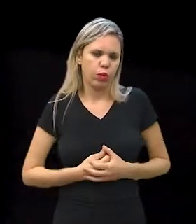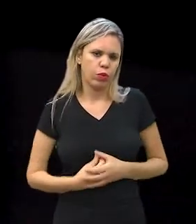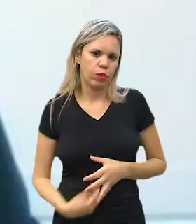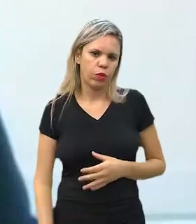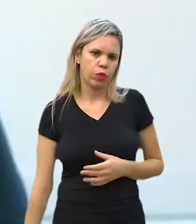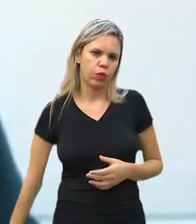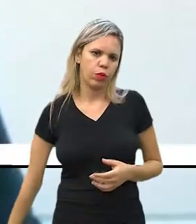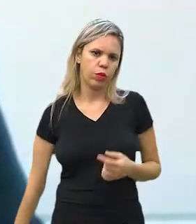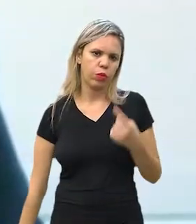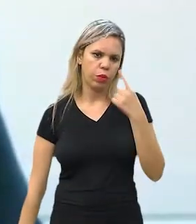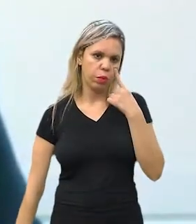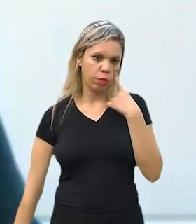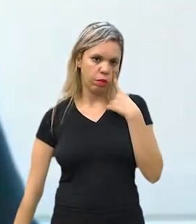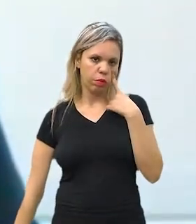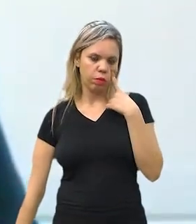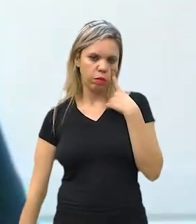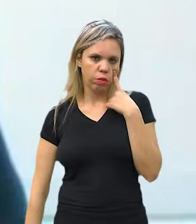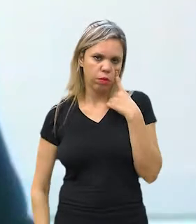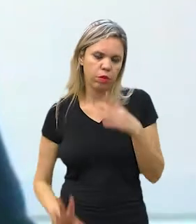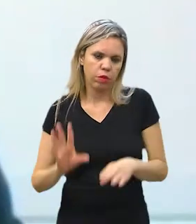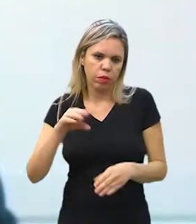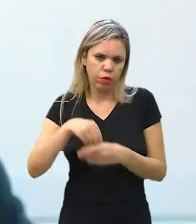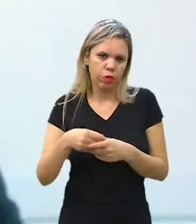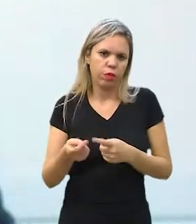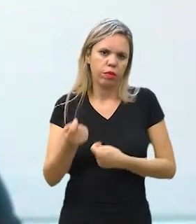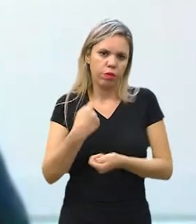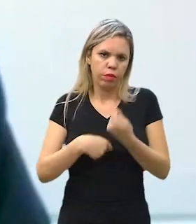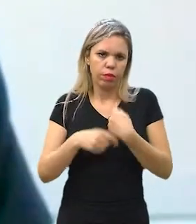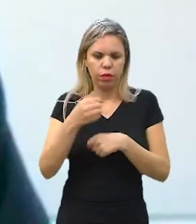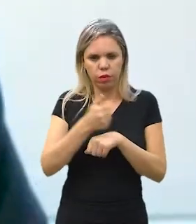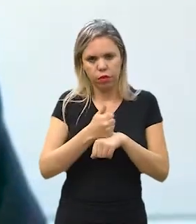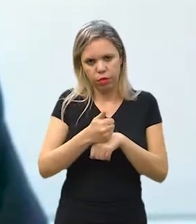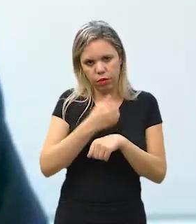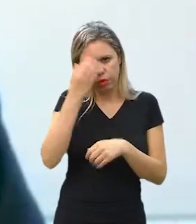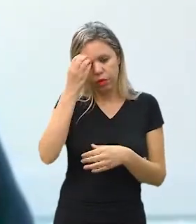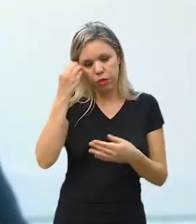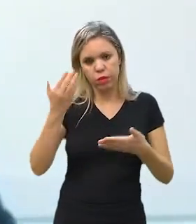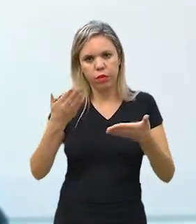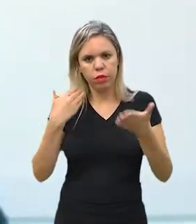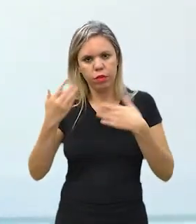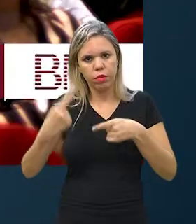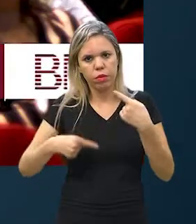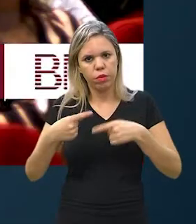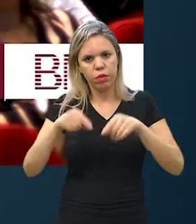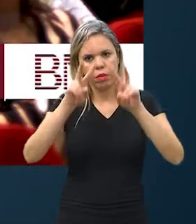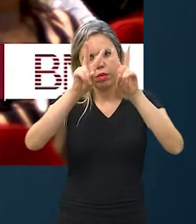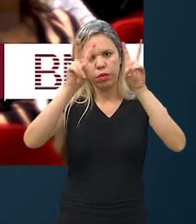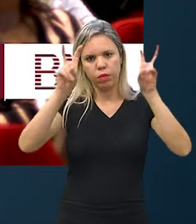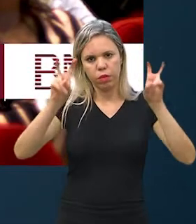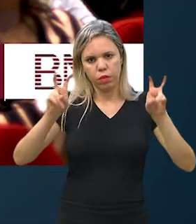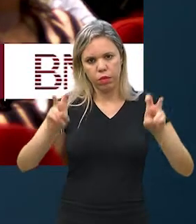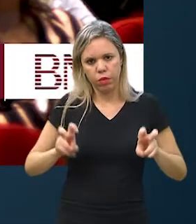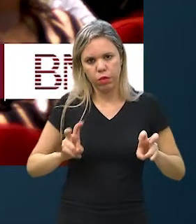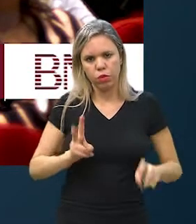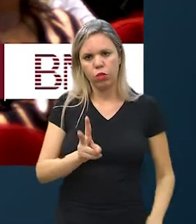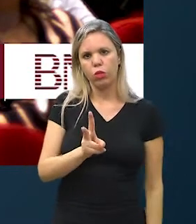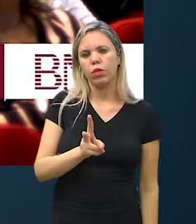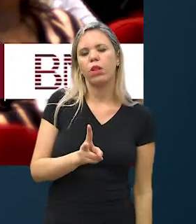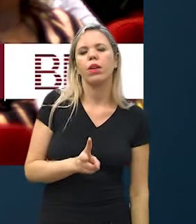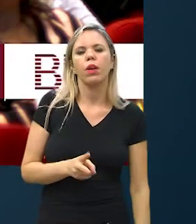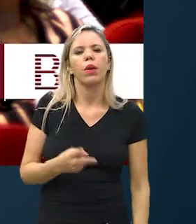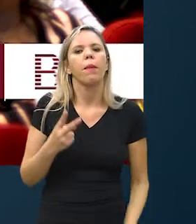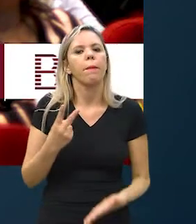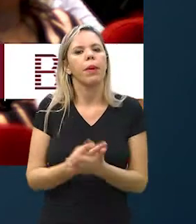profissional, eu vejo que dentro do network, a discussão ali, os assuntos,